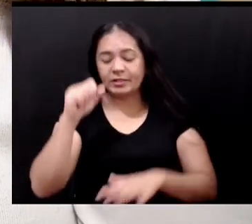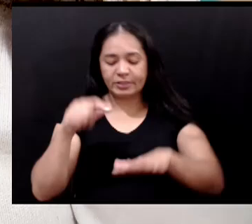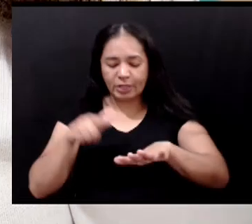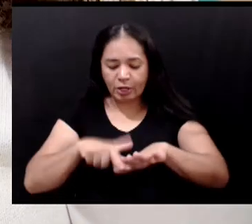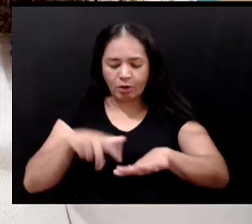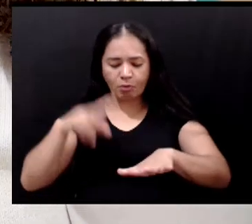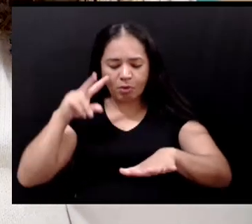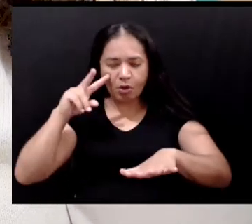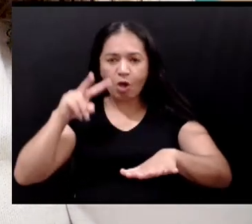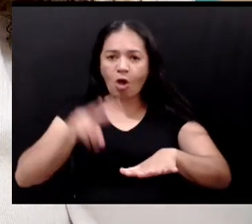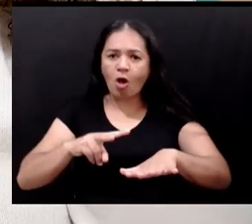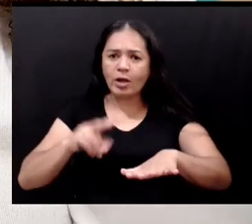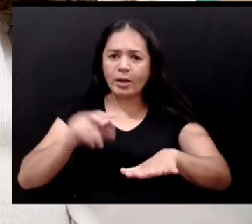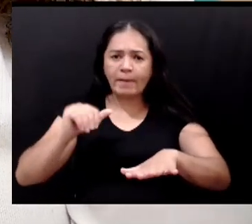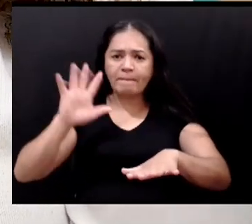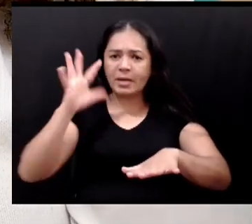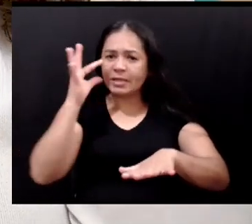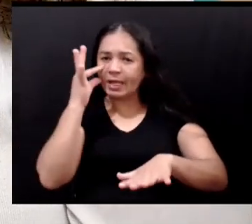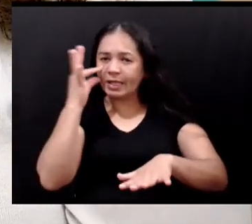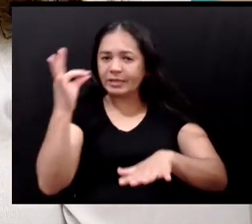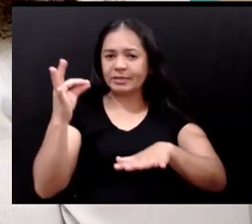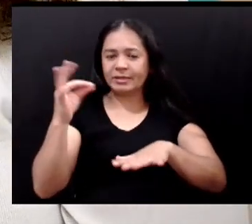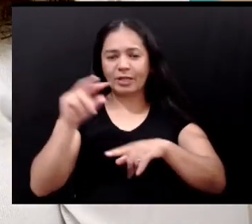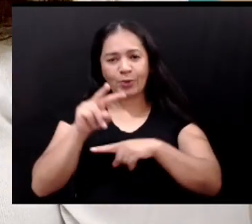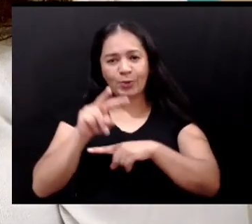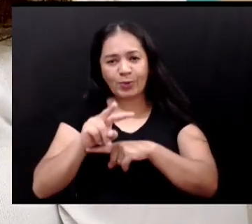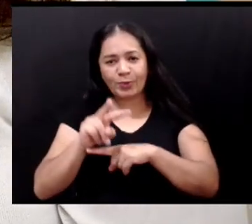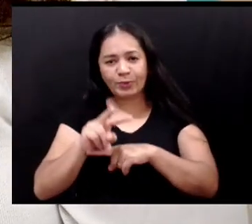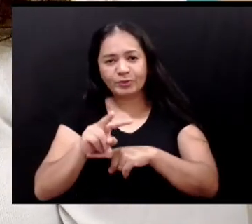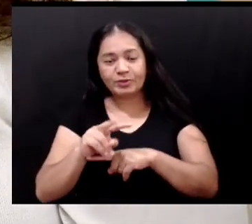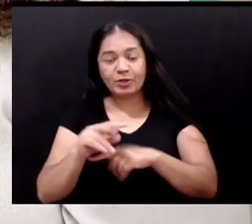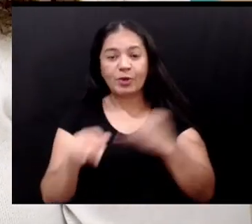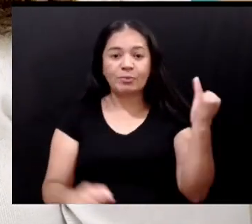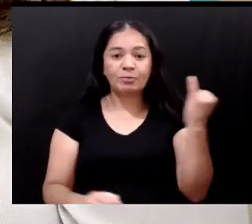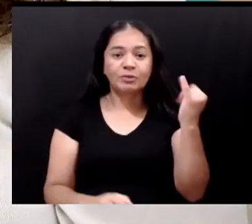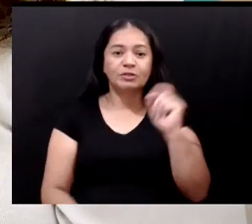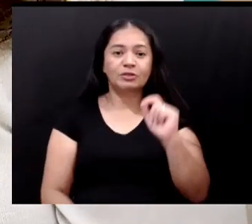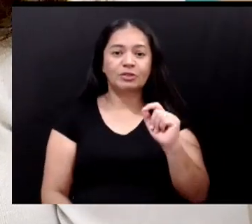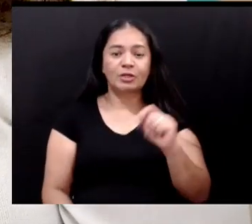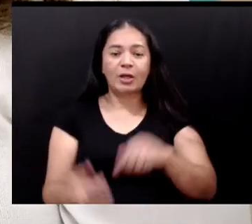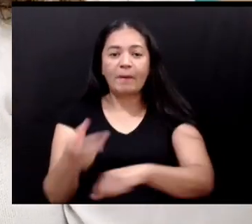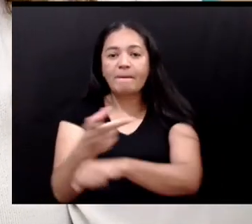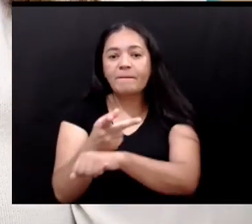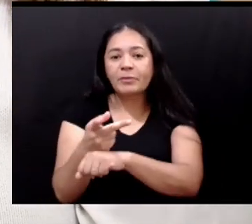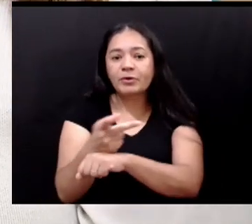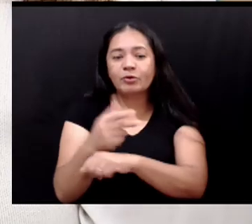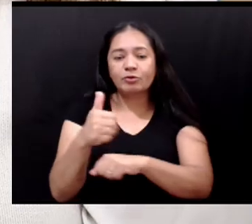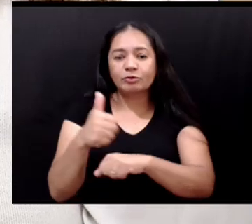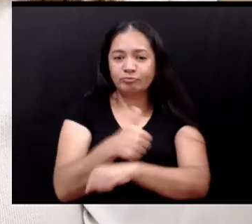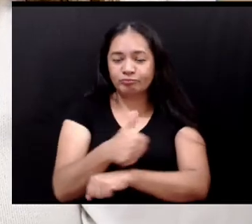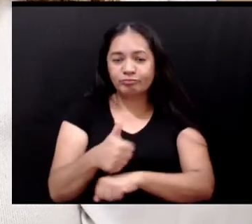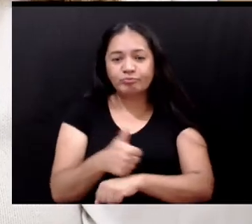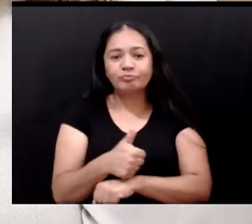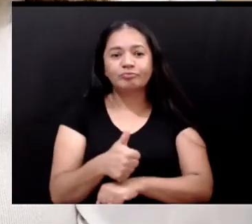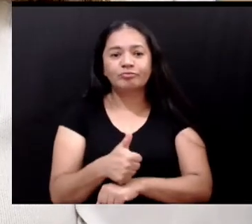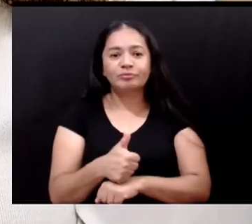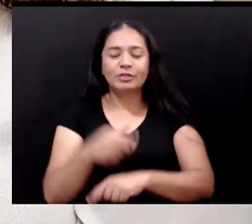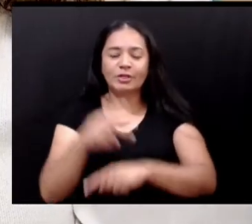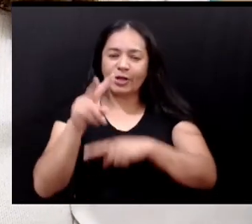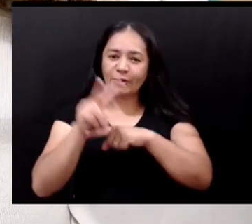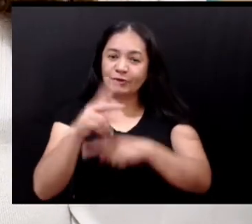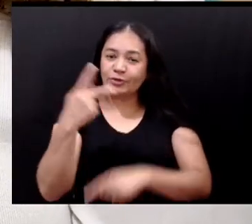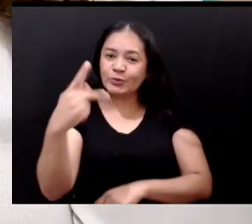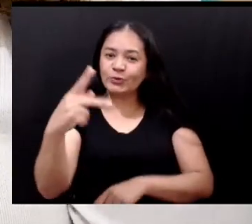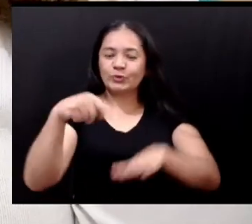mais cuidadoso. Então, o ideal é que se procure um profissional de podologia mensalmente, para que ele cuide dos seus pés da maneira